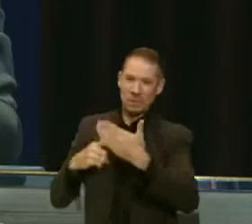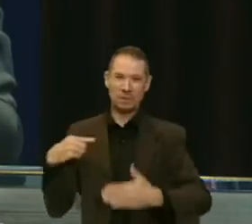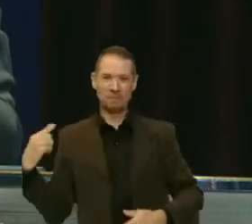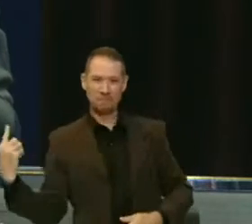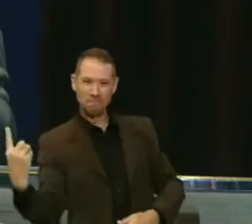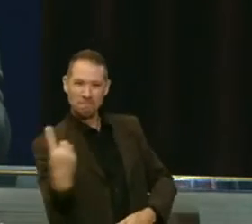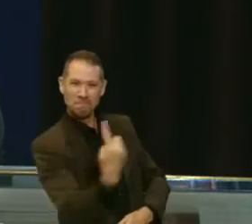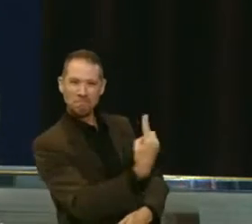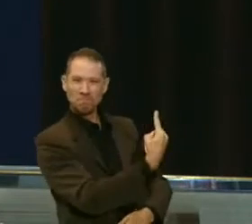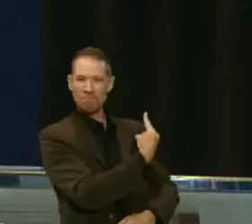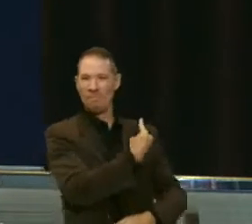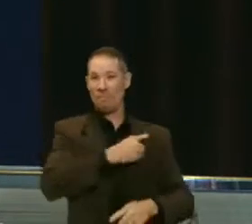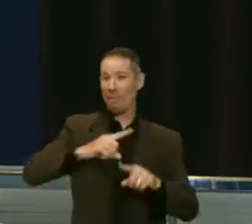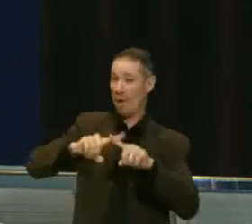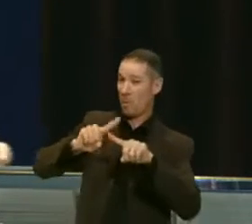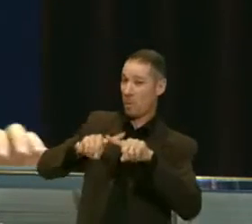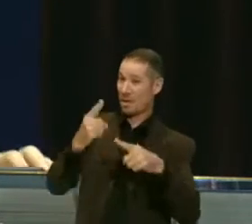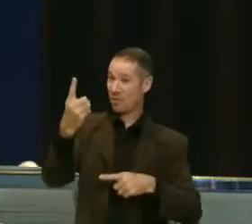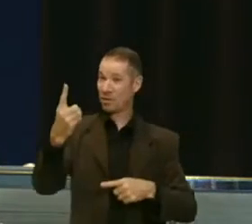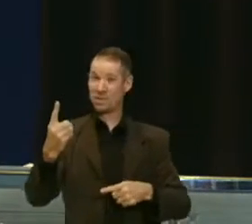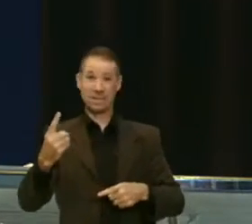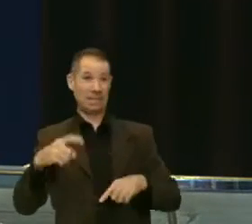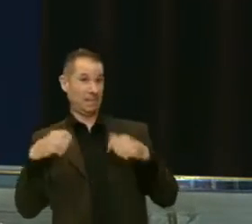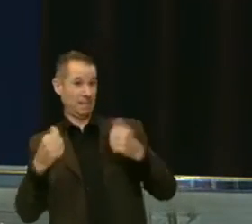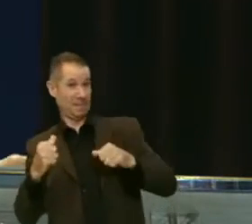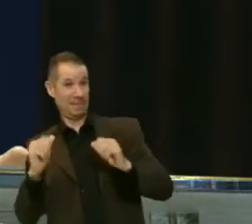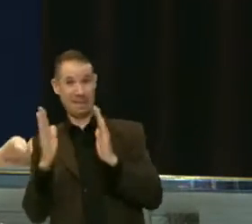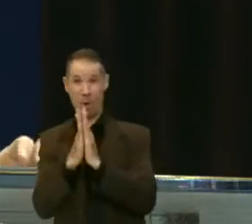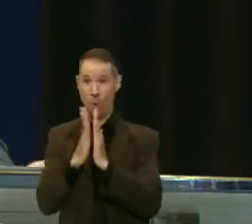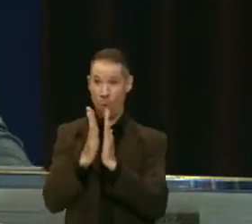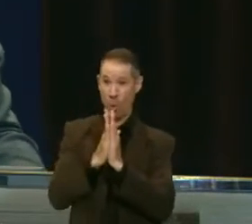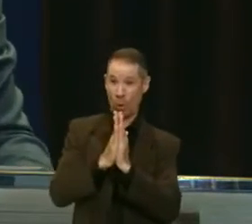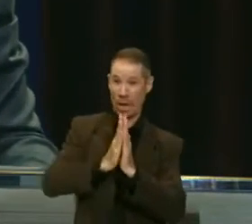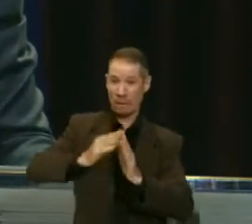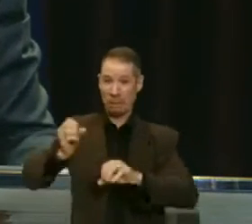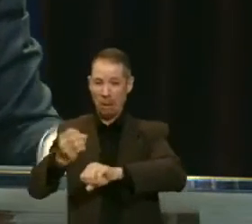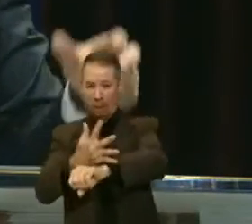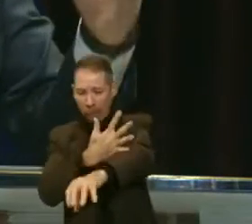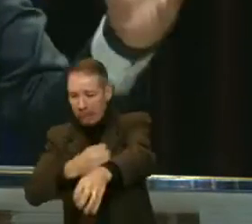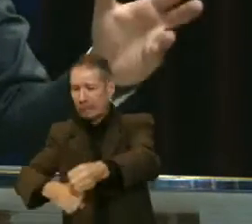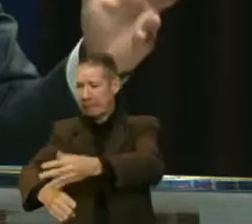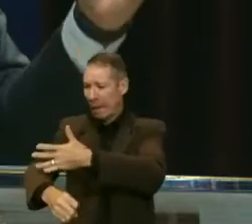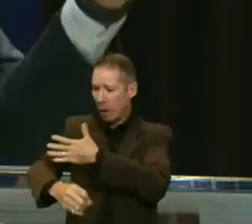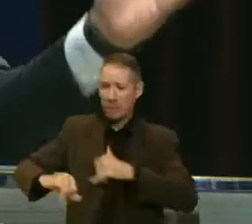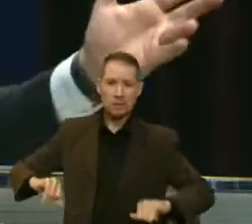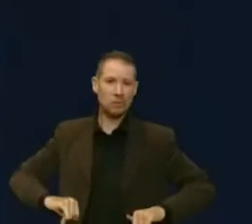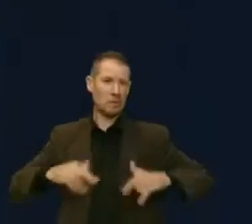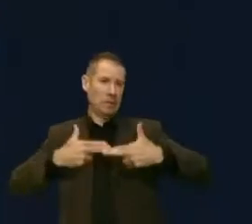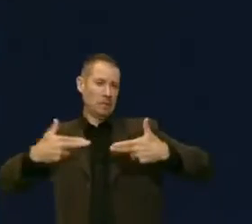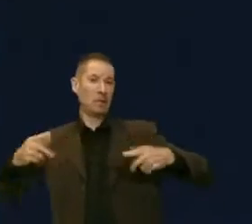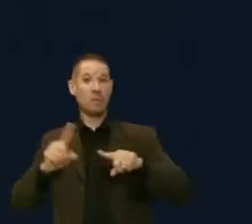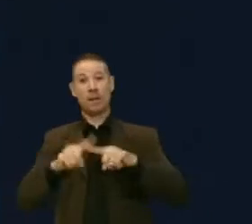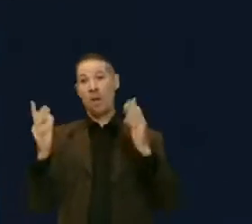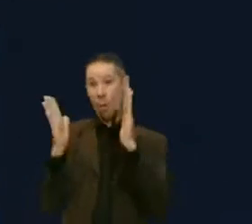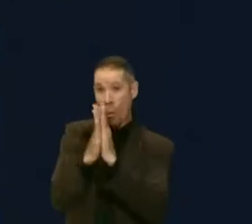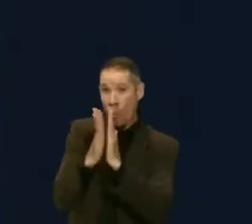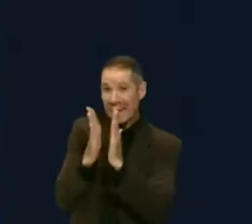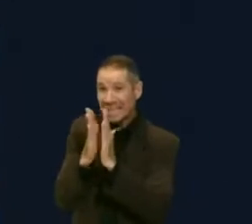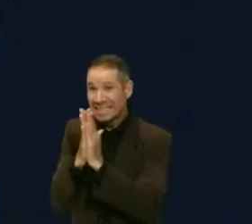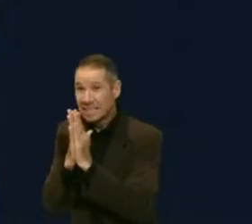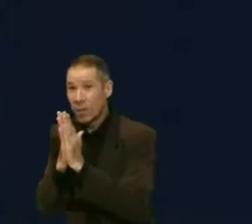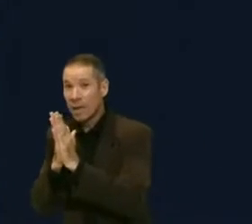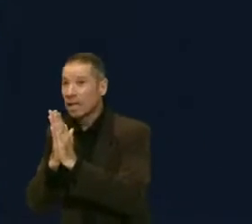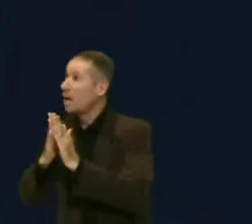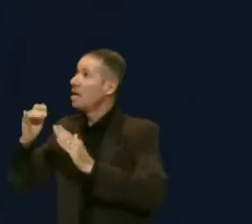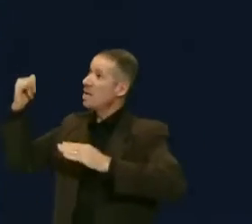nós. Por que você deve orar quando feridas estão abertas? Porque a oração traz